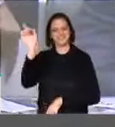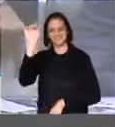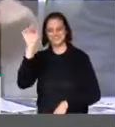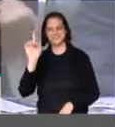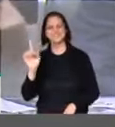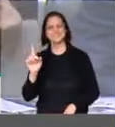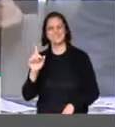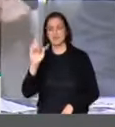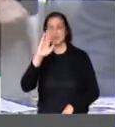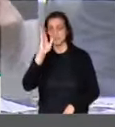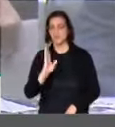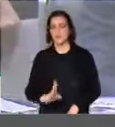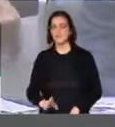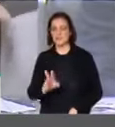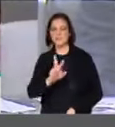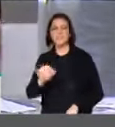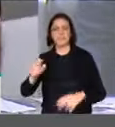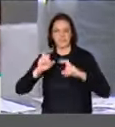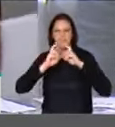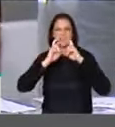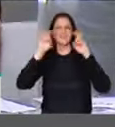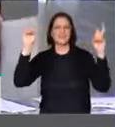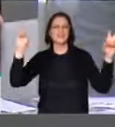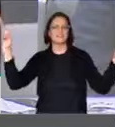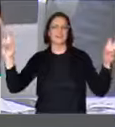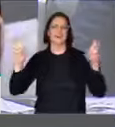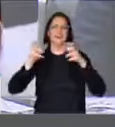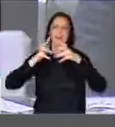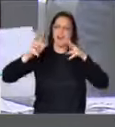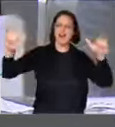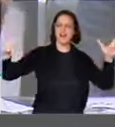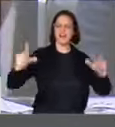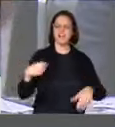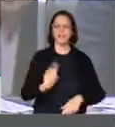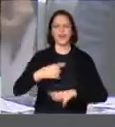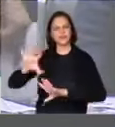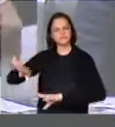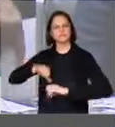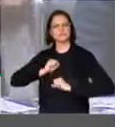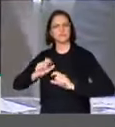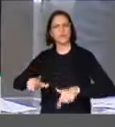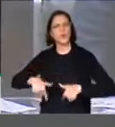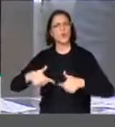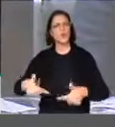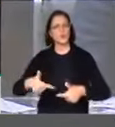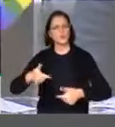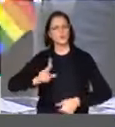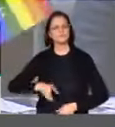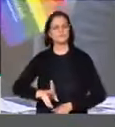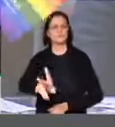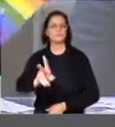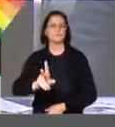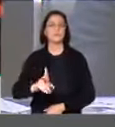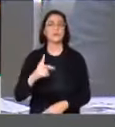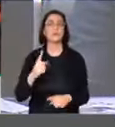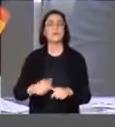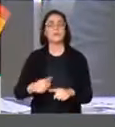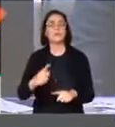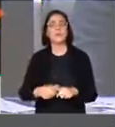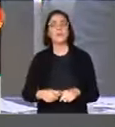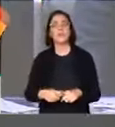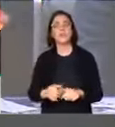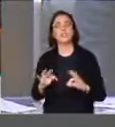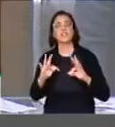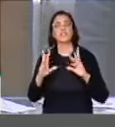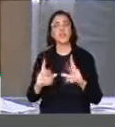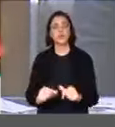alto e bom som que Stonewall está na nossa luta e no nosso caminhar, porque nós,